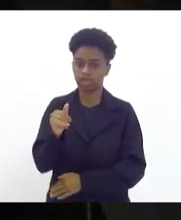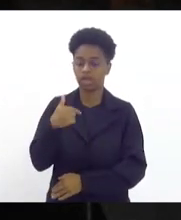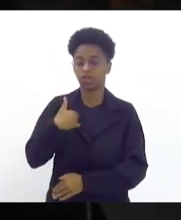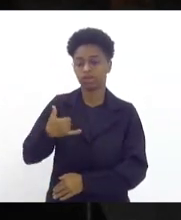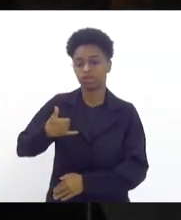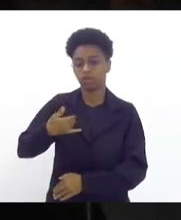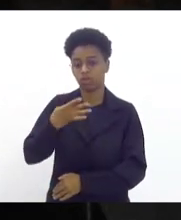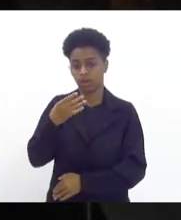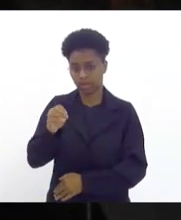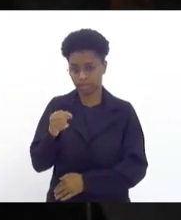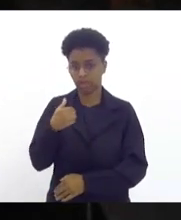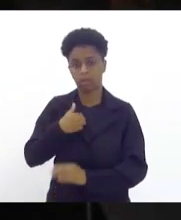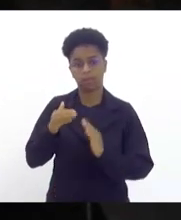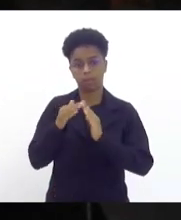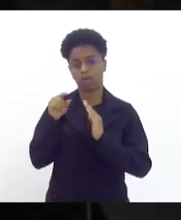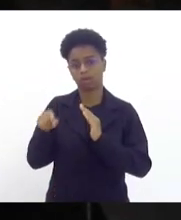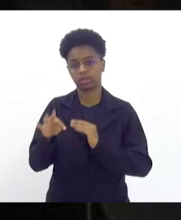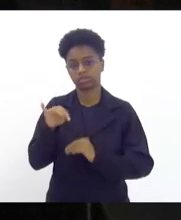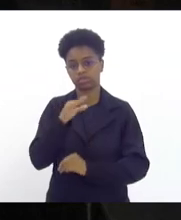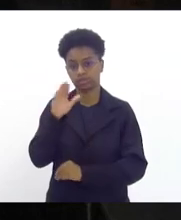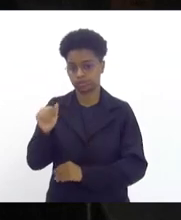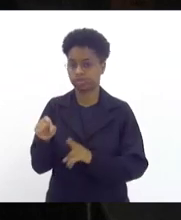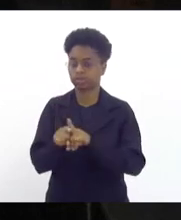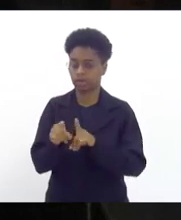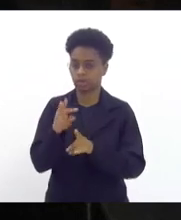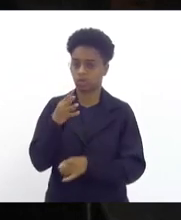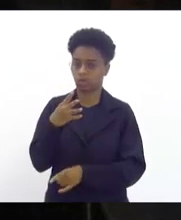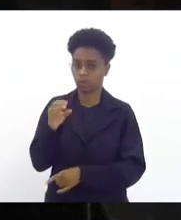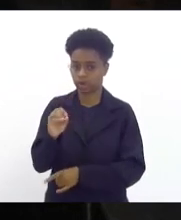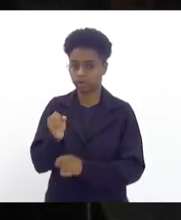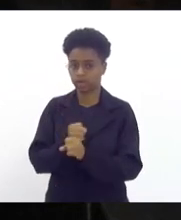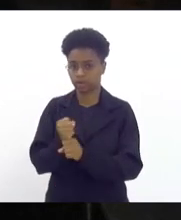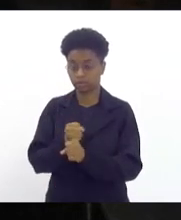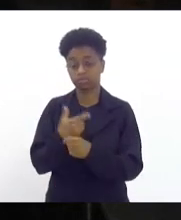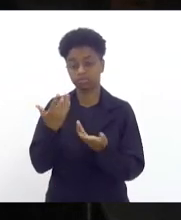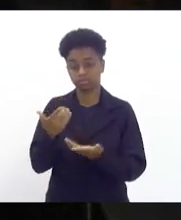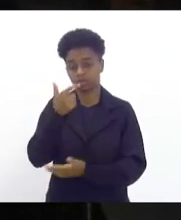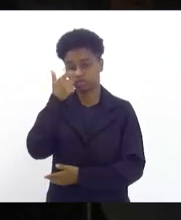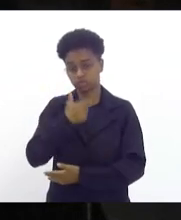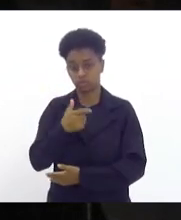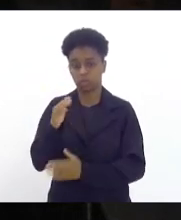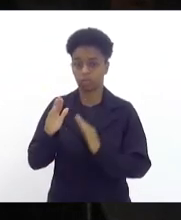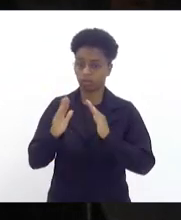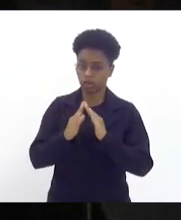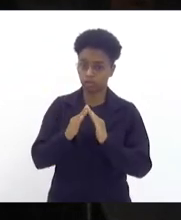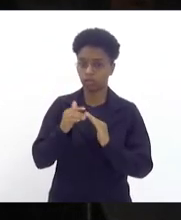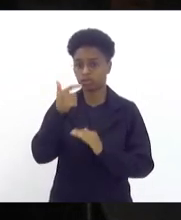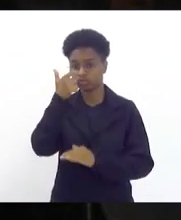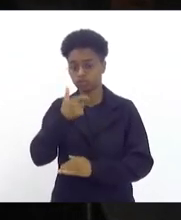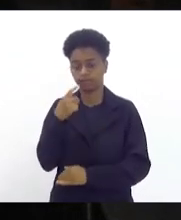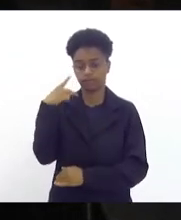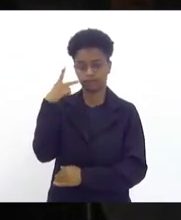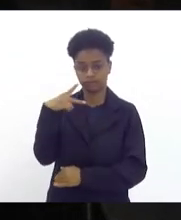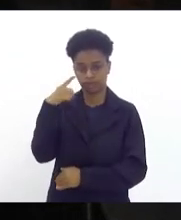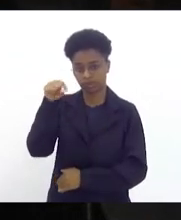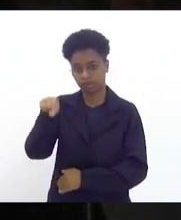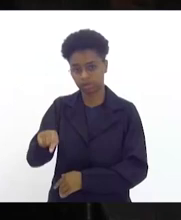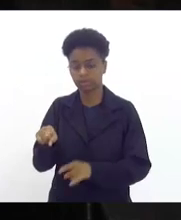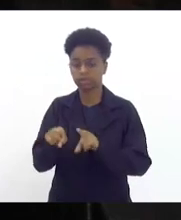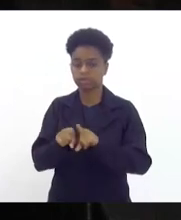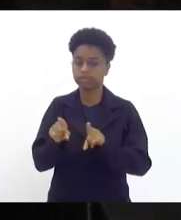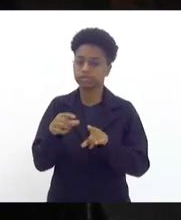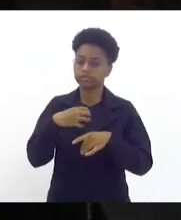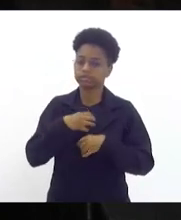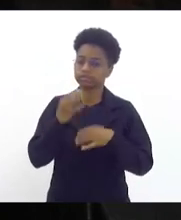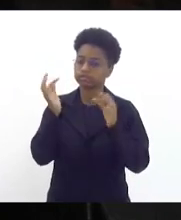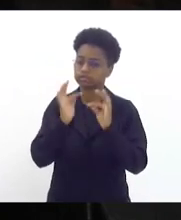moro na Tijuca 40 anos também então eu falo Como morador falo como vereador com felicidade de ver